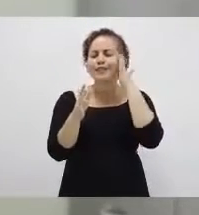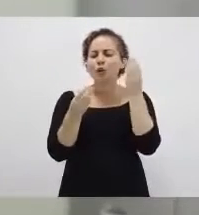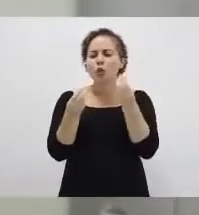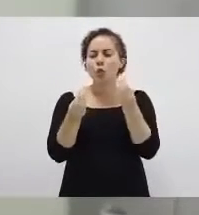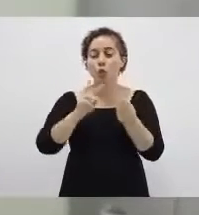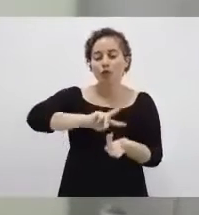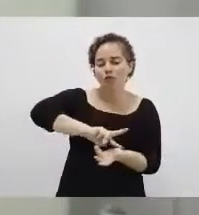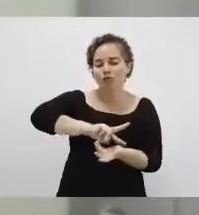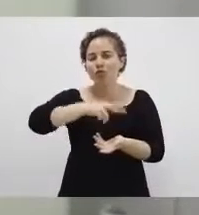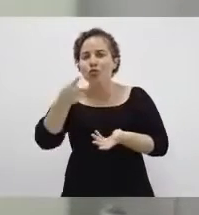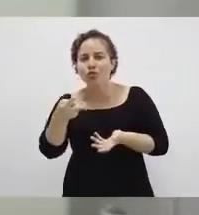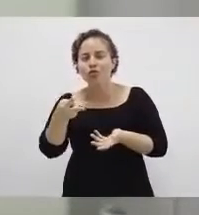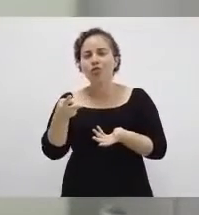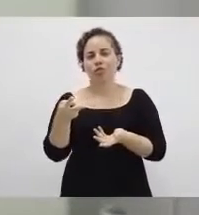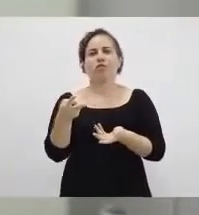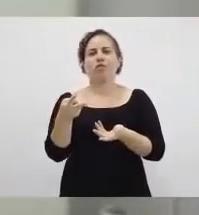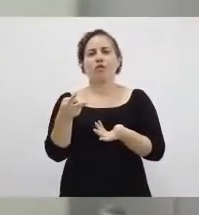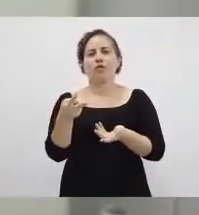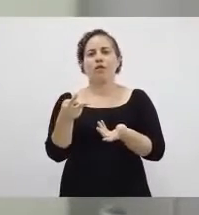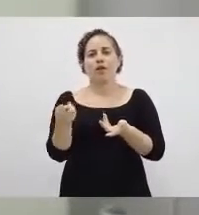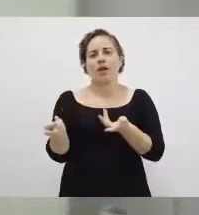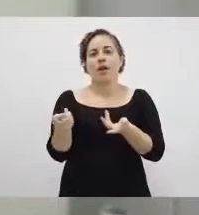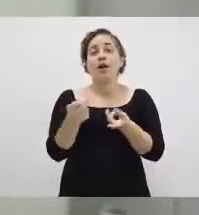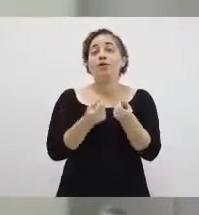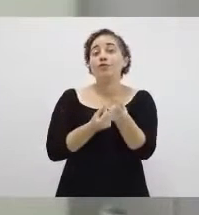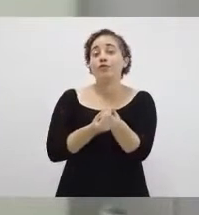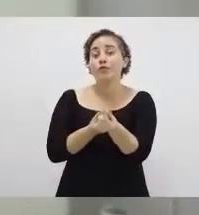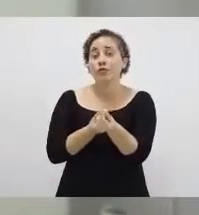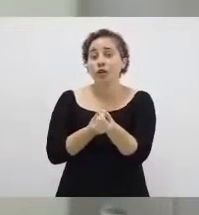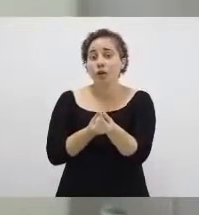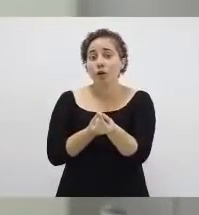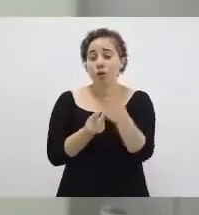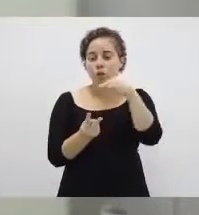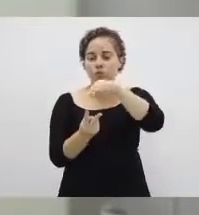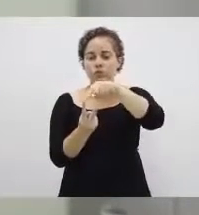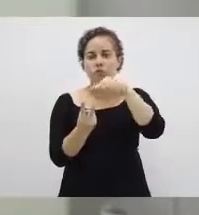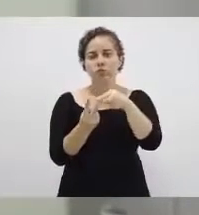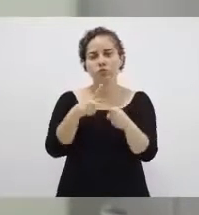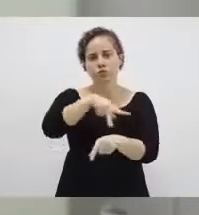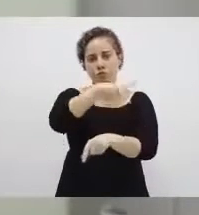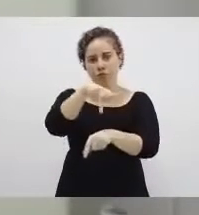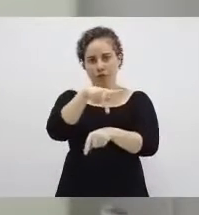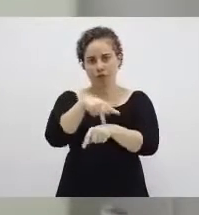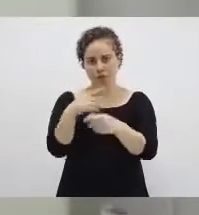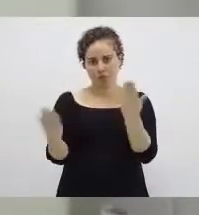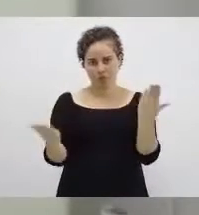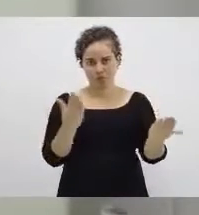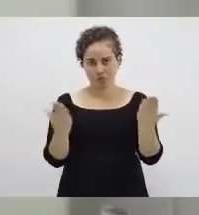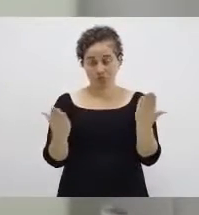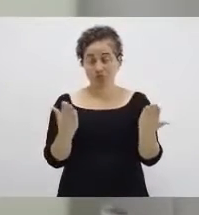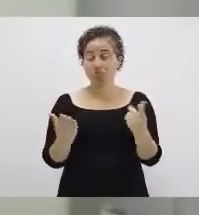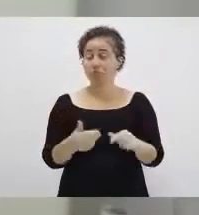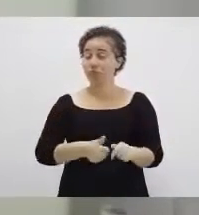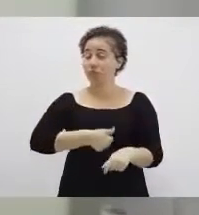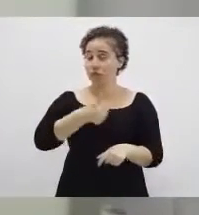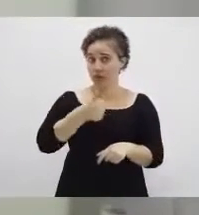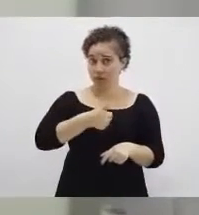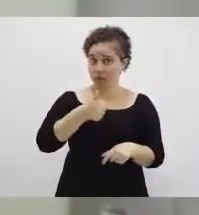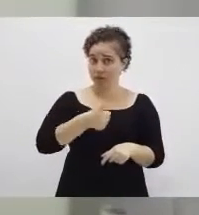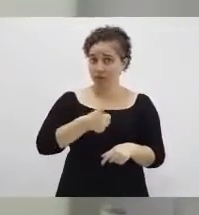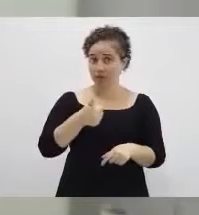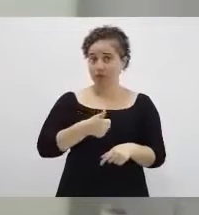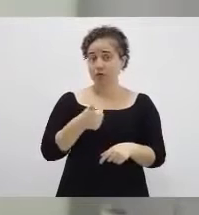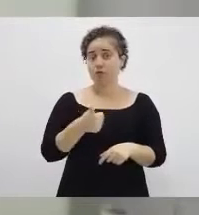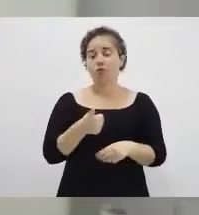é que existe a relação de troca entre moedas de dois países. Primeiro ponto fundamental, qual é